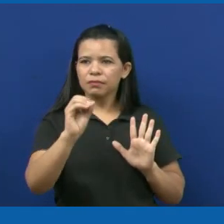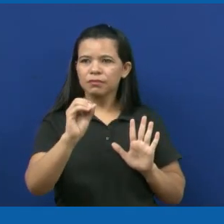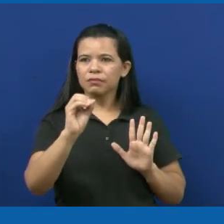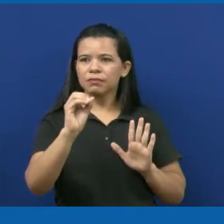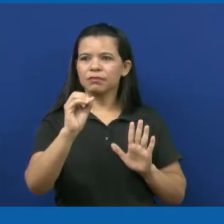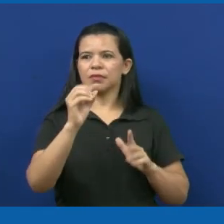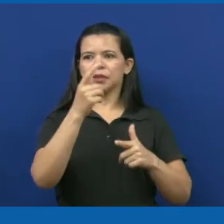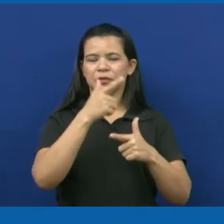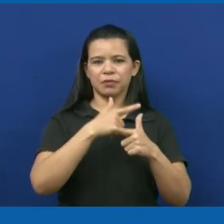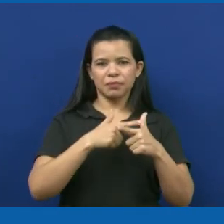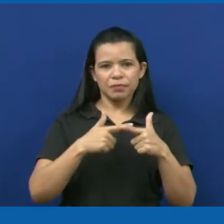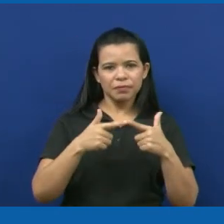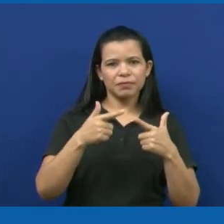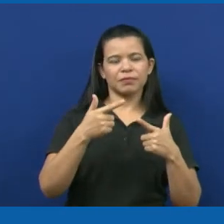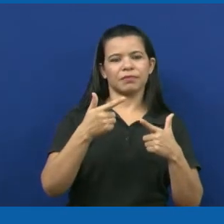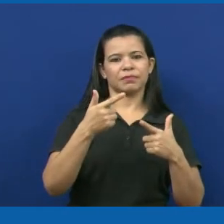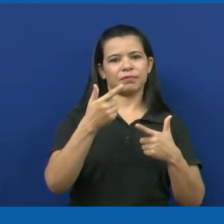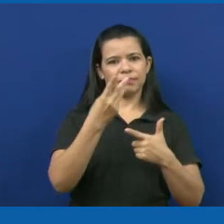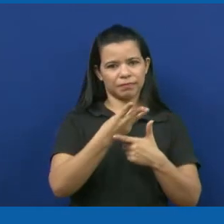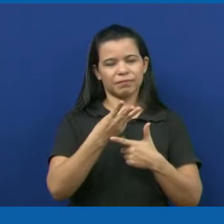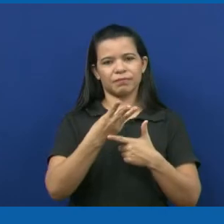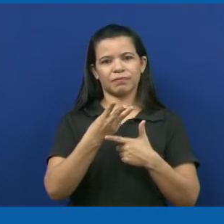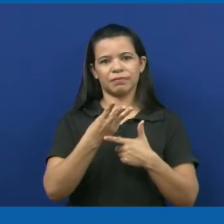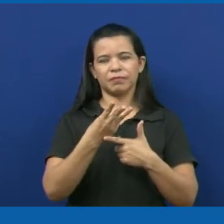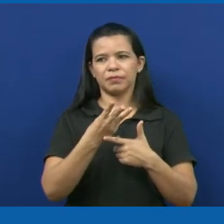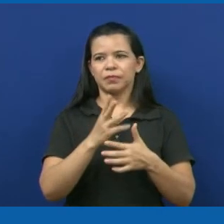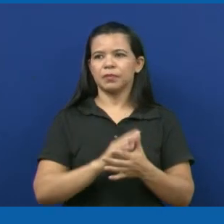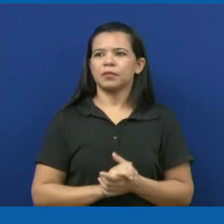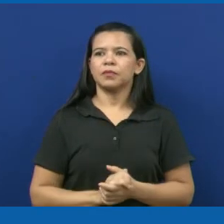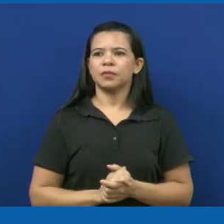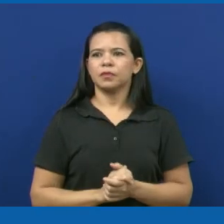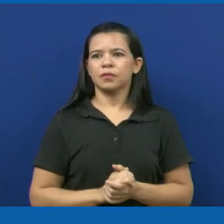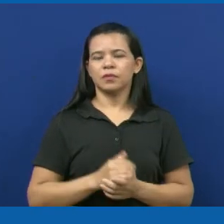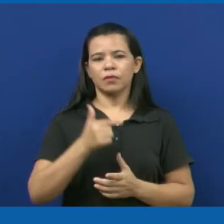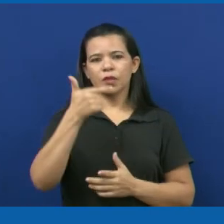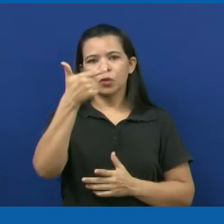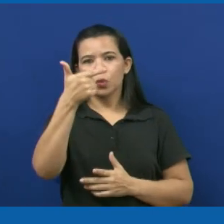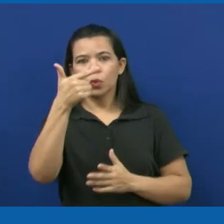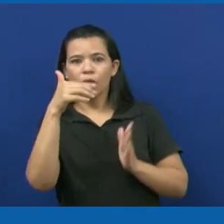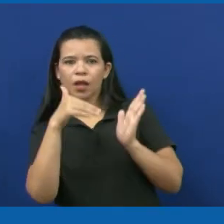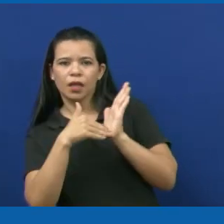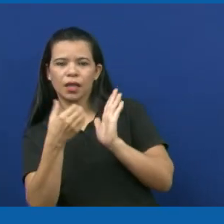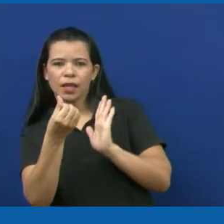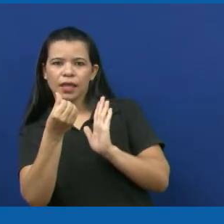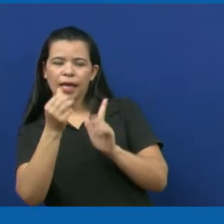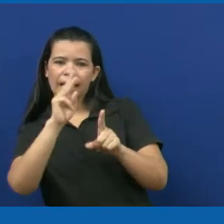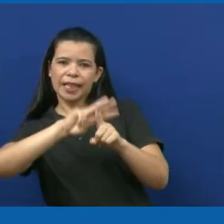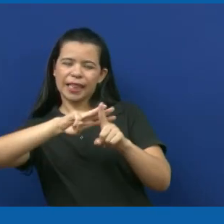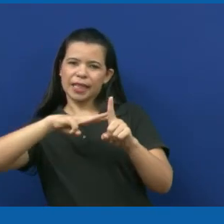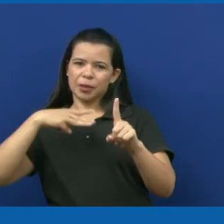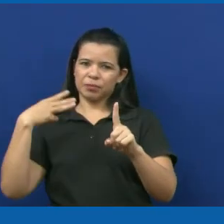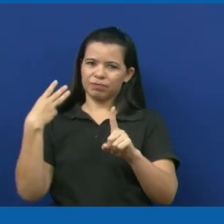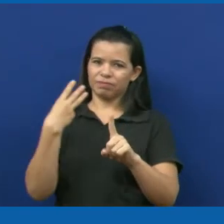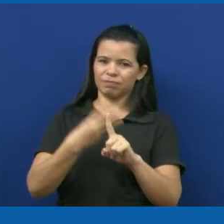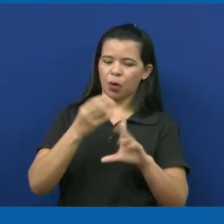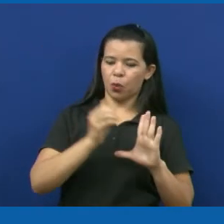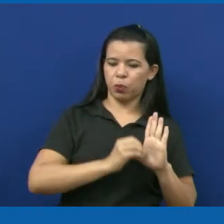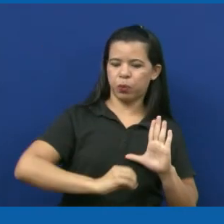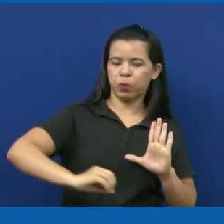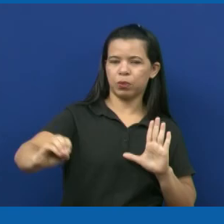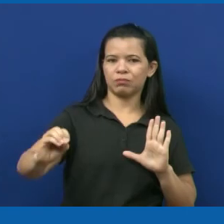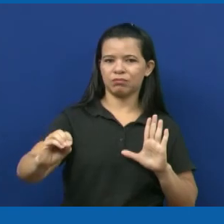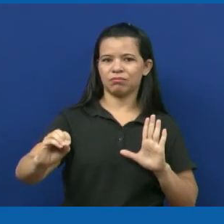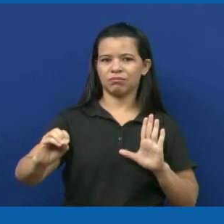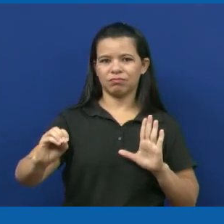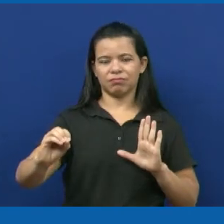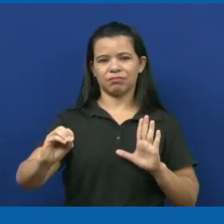exemplo, eu triplico a minha velocidade. Então, o meu tempo, ó, se divide por 3, né? Já que 20 é a divisão de 60 por